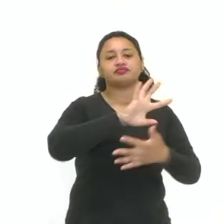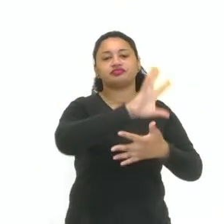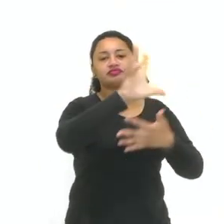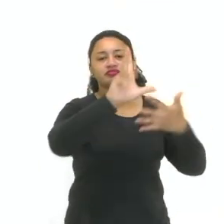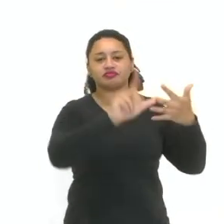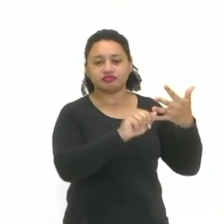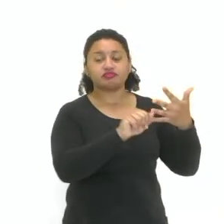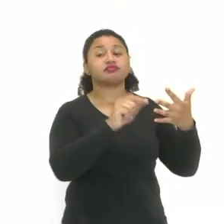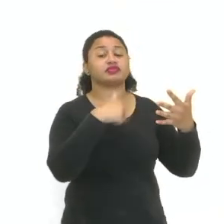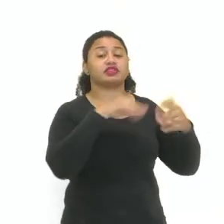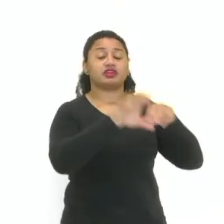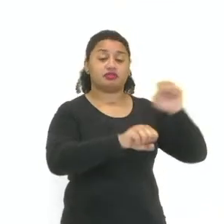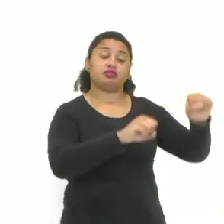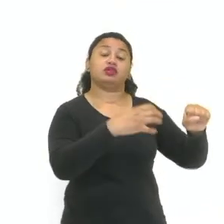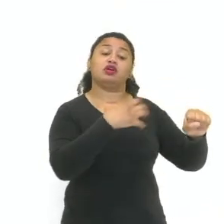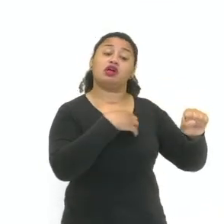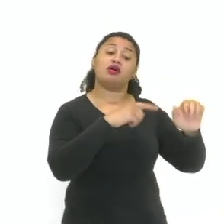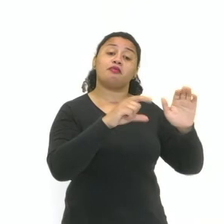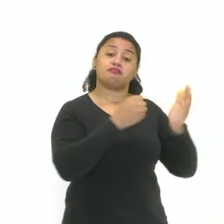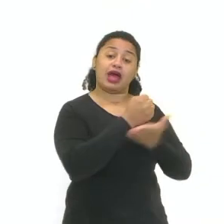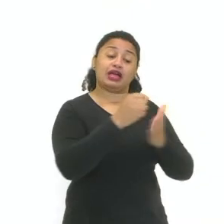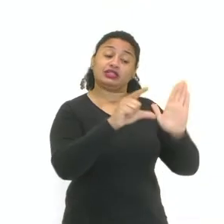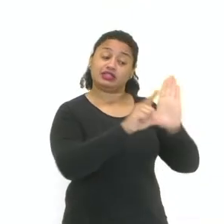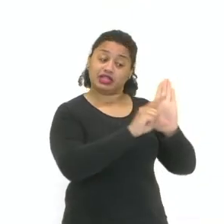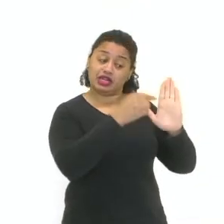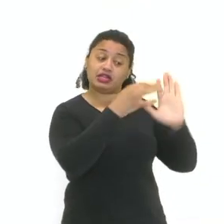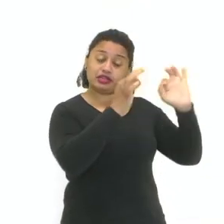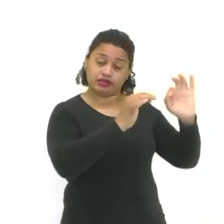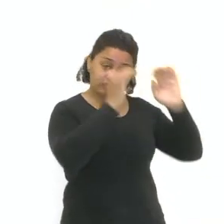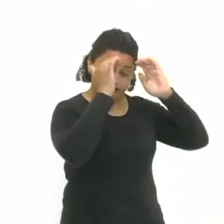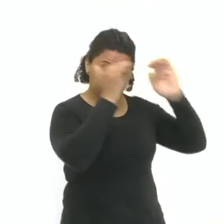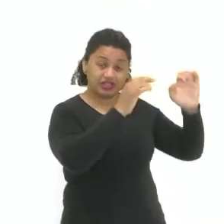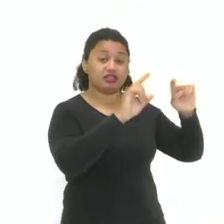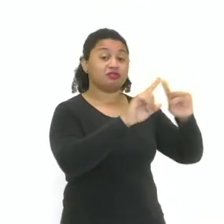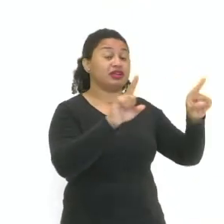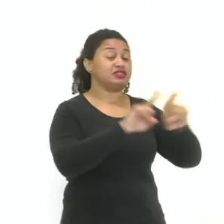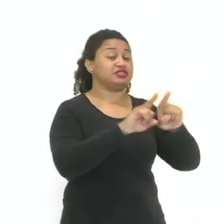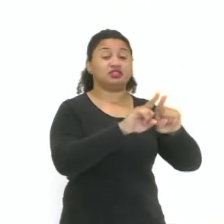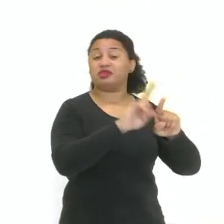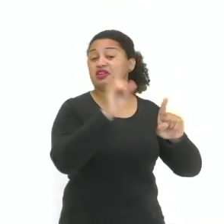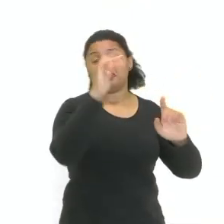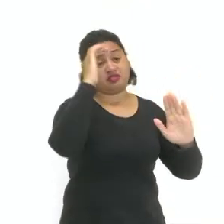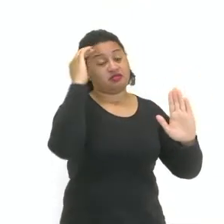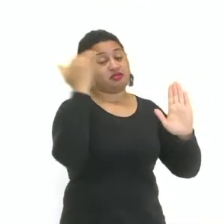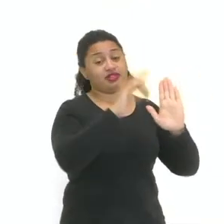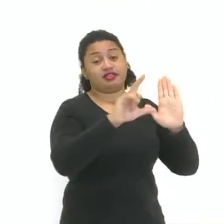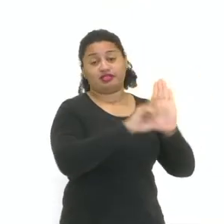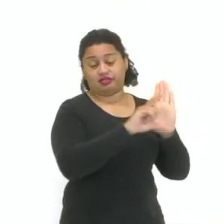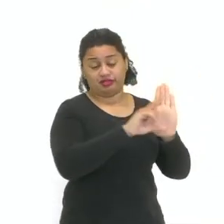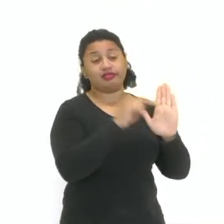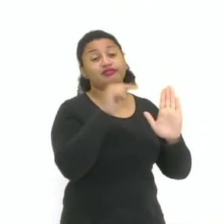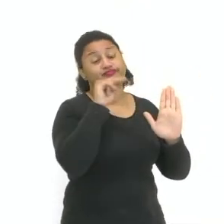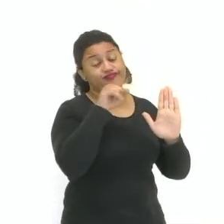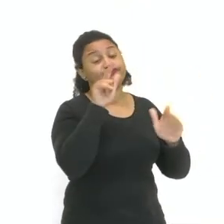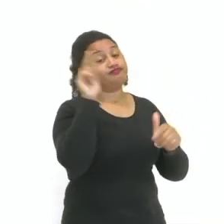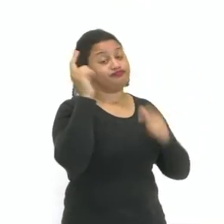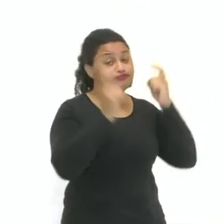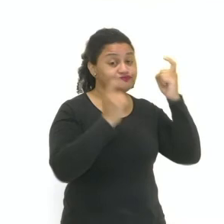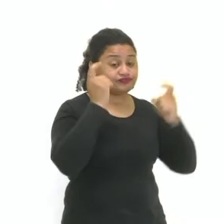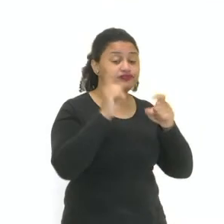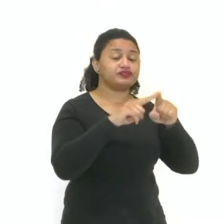tanto de forma legalizada como de forma ilegal. O desmatamento ilegal que é o que preocupa, né, devido aí então a